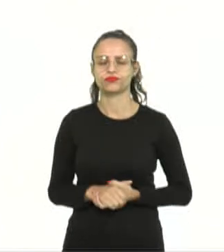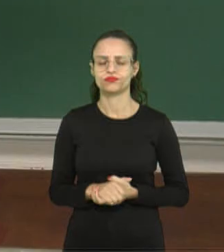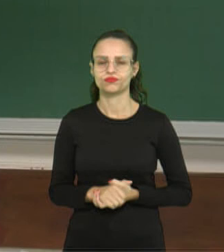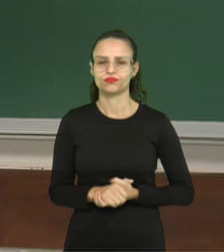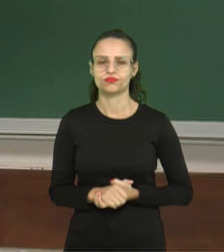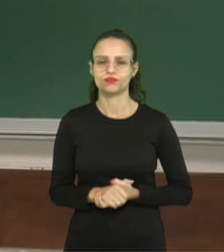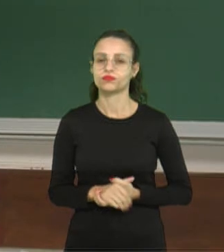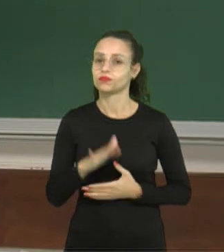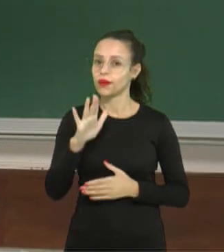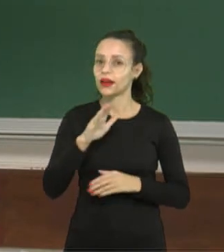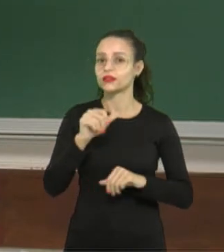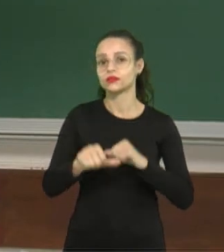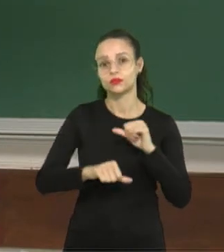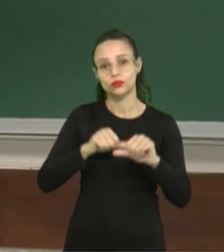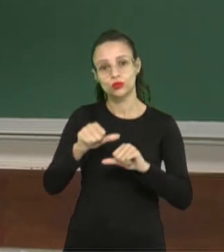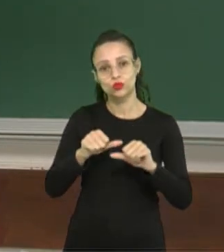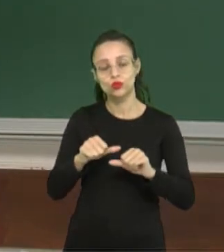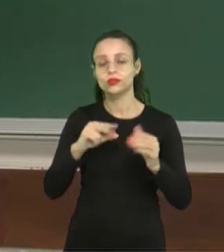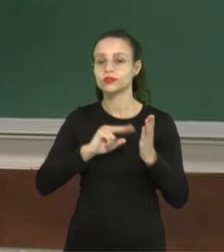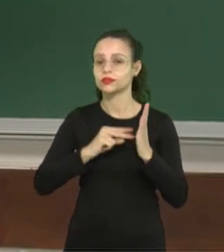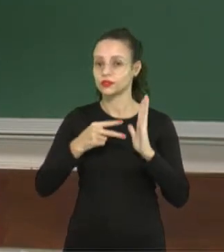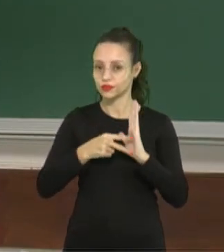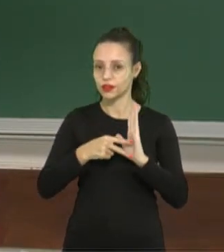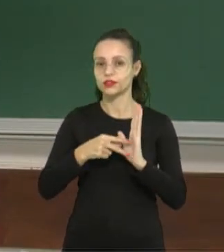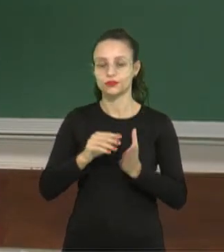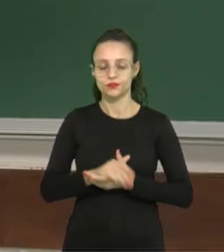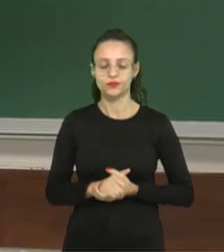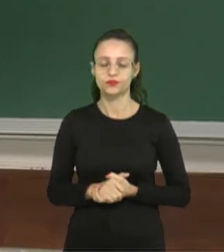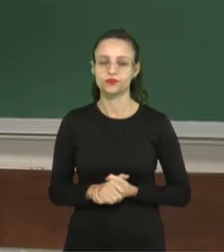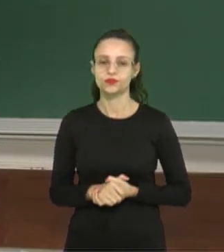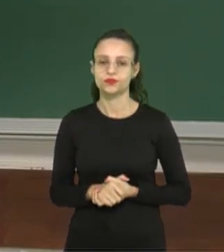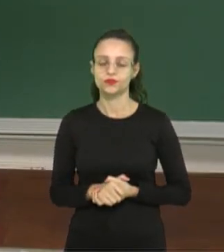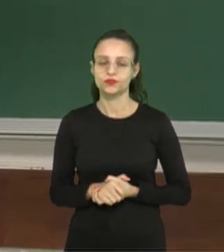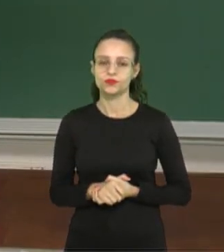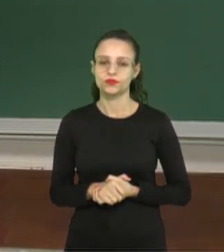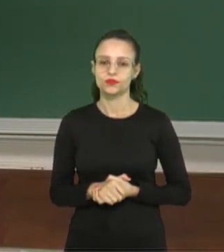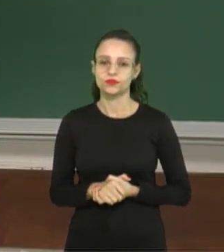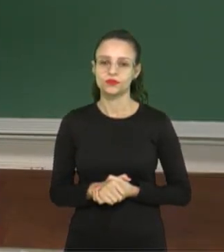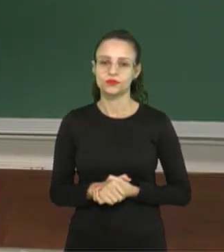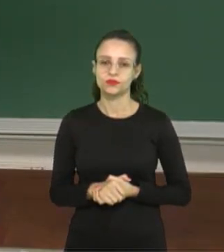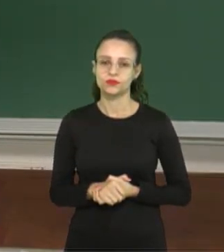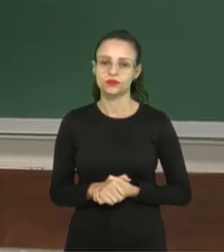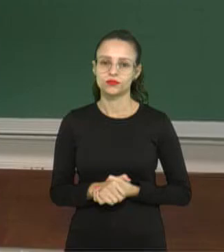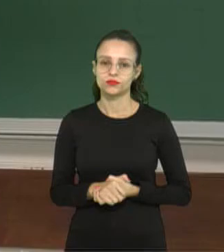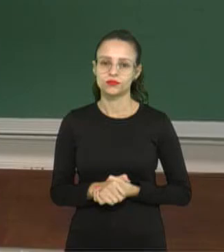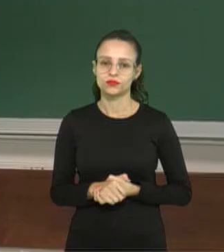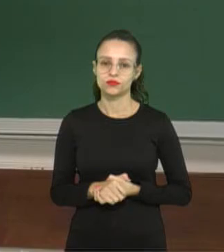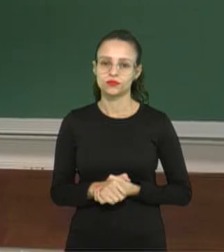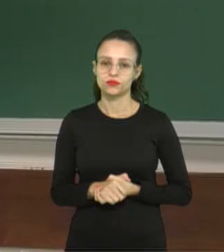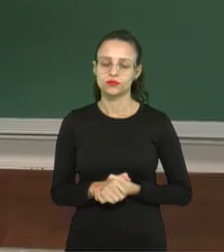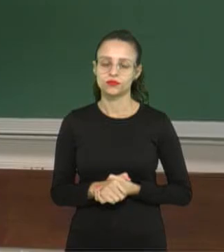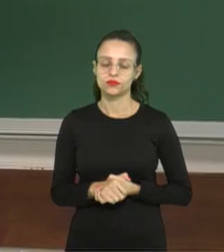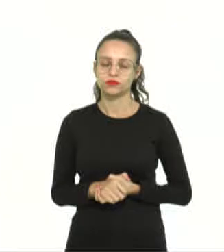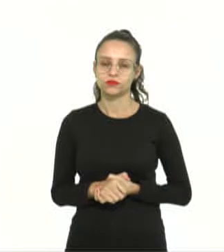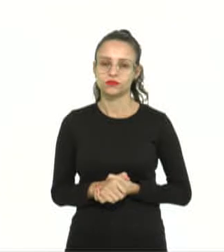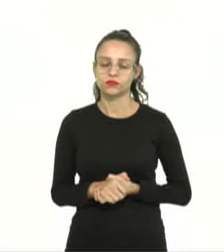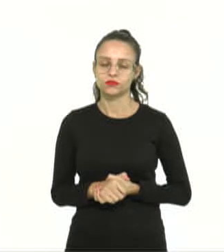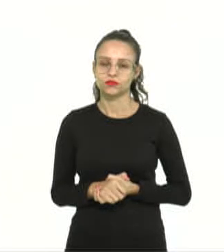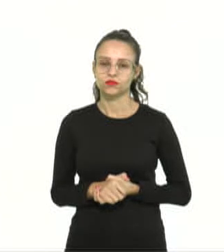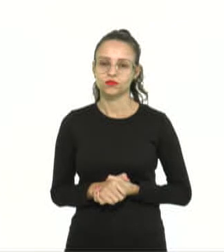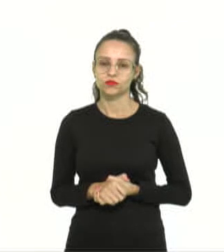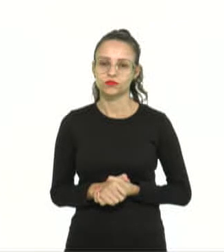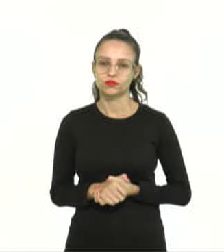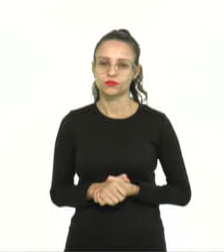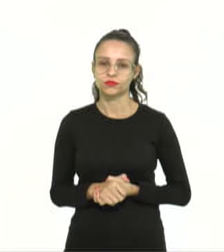que muda, que cambia um pouquito, bien? Tirar la arroz. Se les tira arroz a los novios deseando